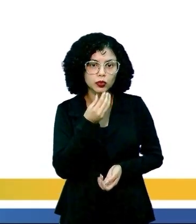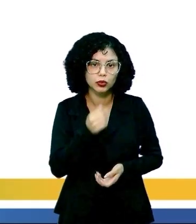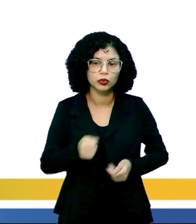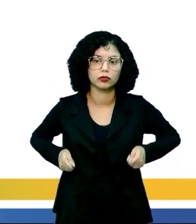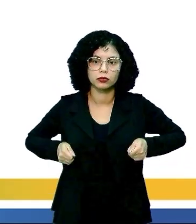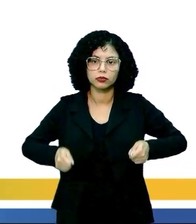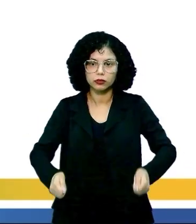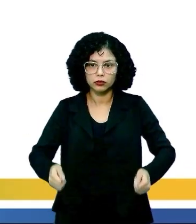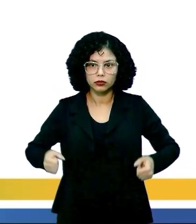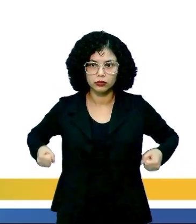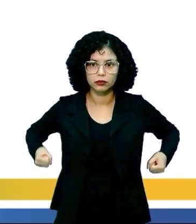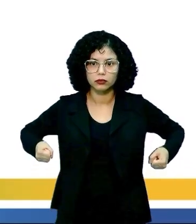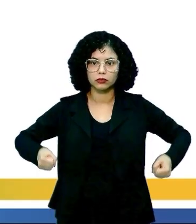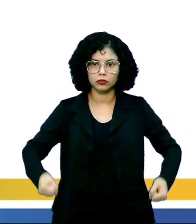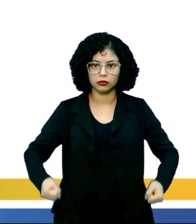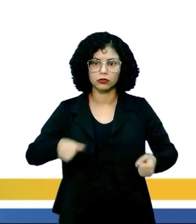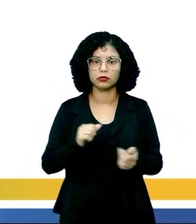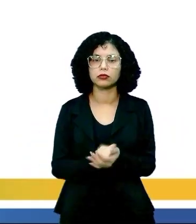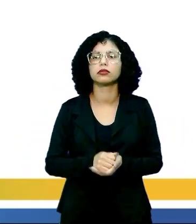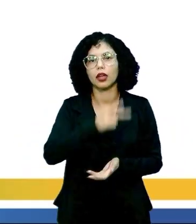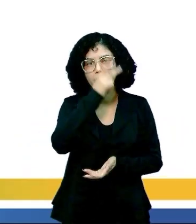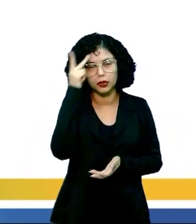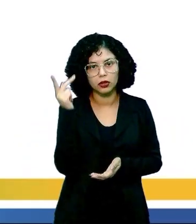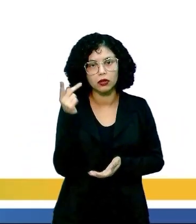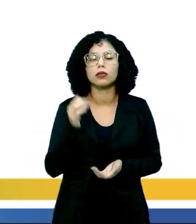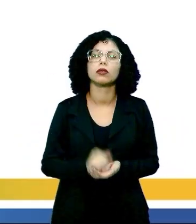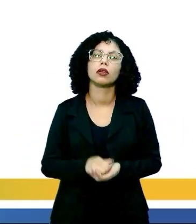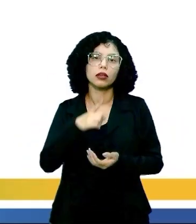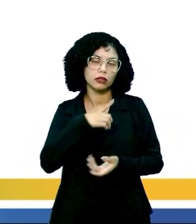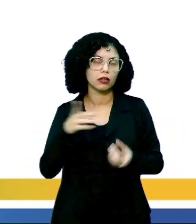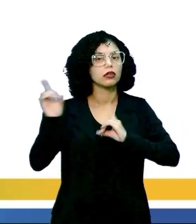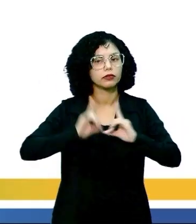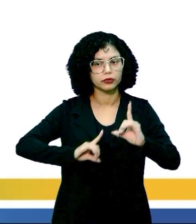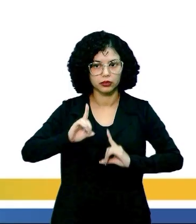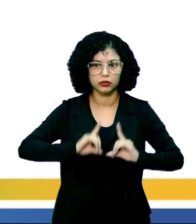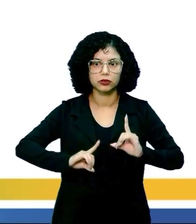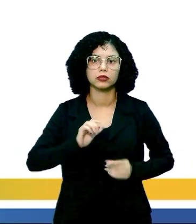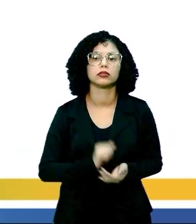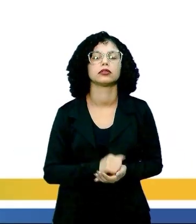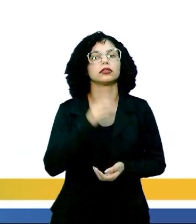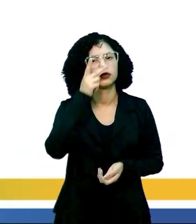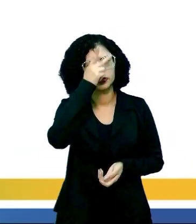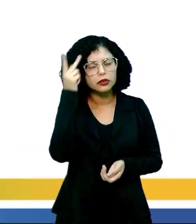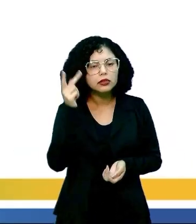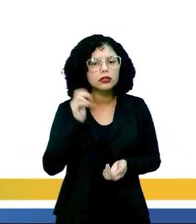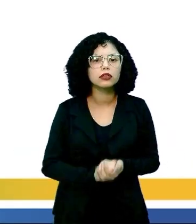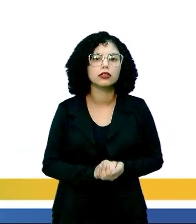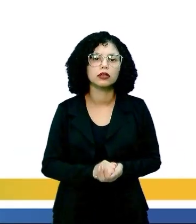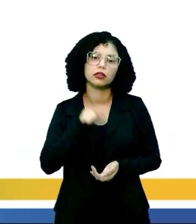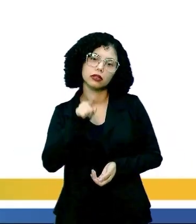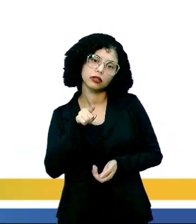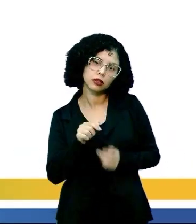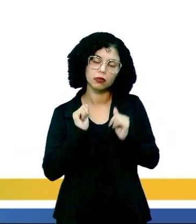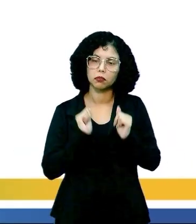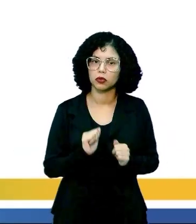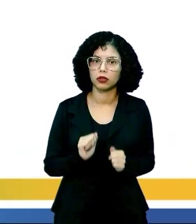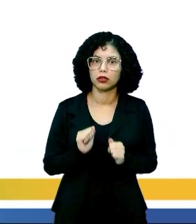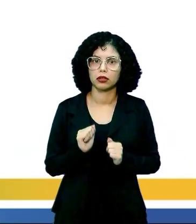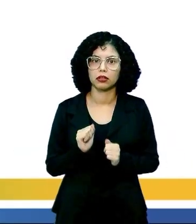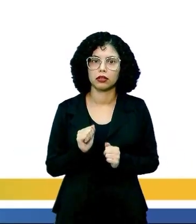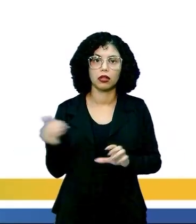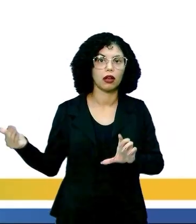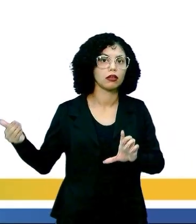cadeirante, ou seja, de uma pessoa com deficiência. Pessoa com deficiência essa que poderia